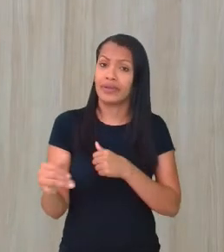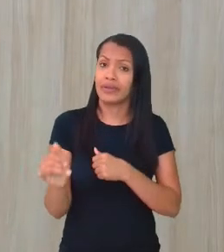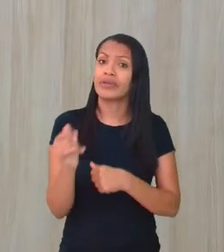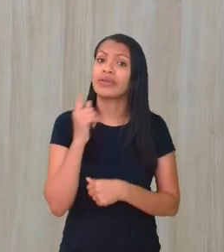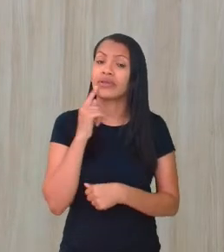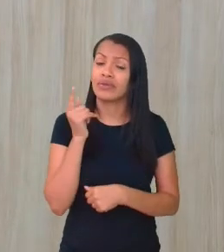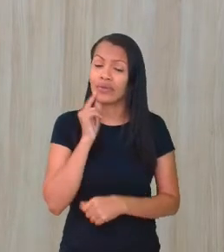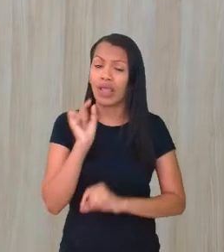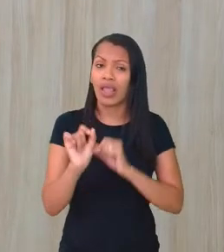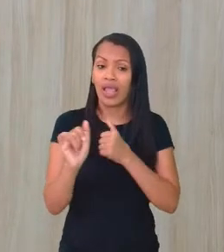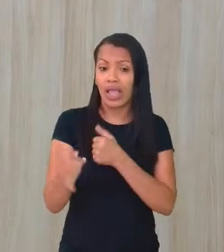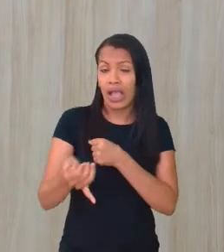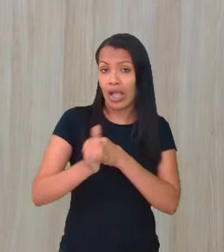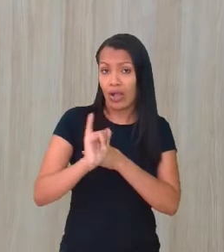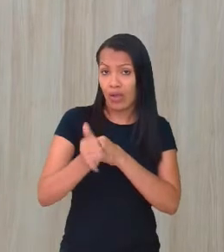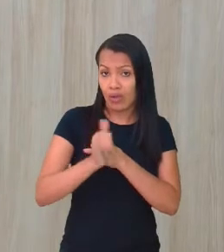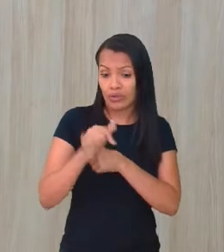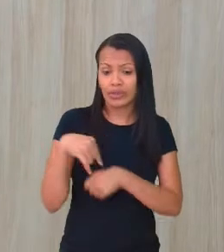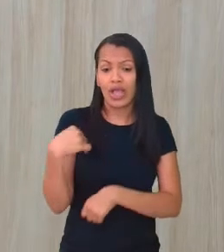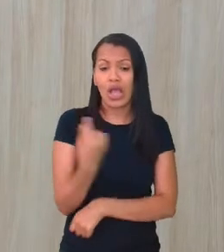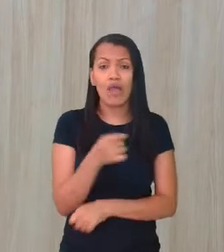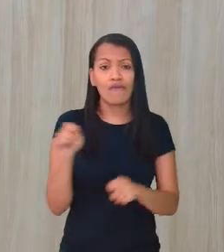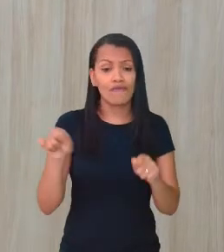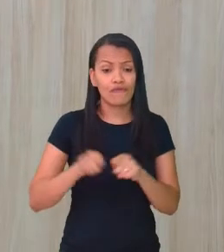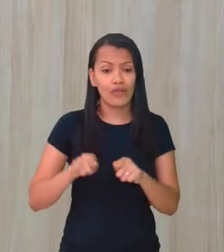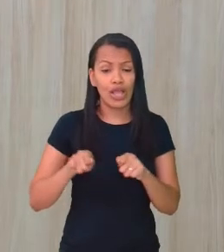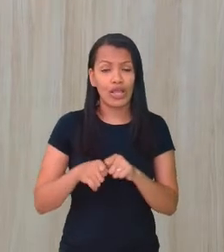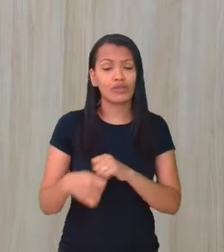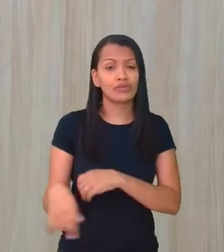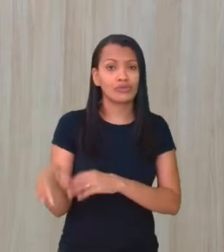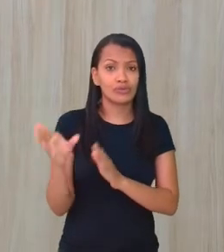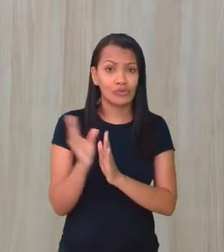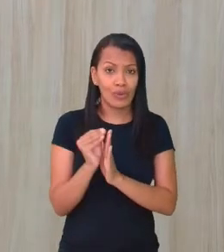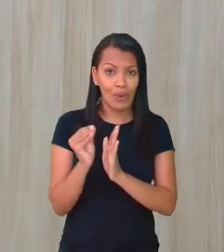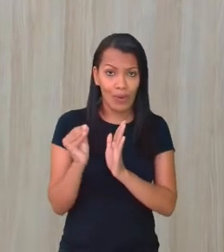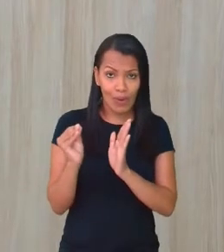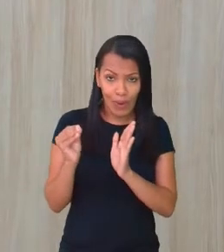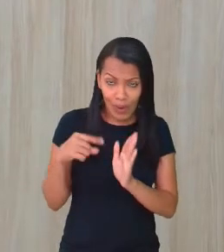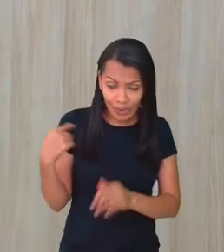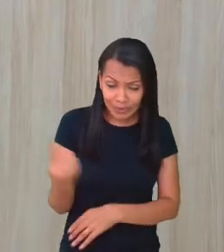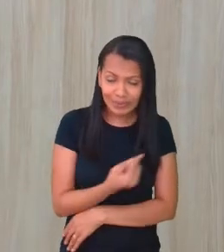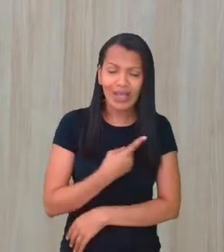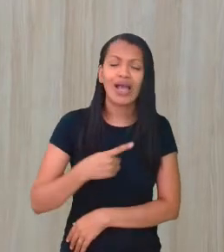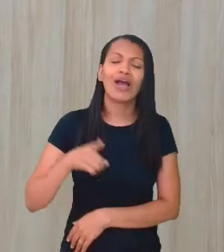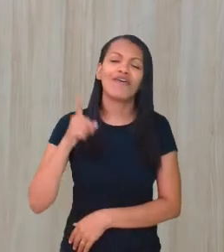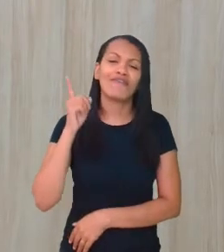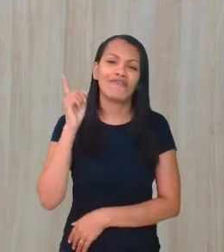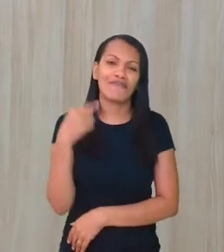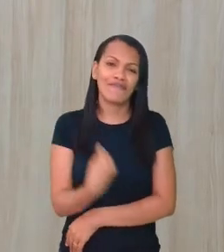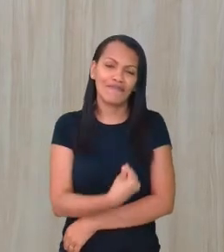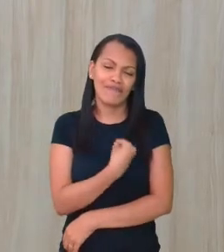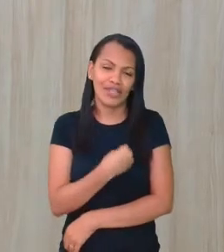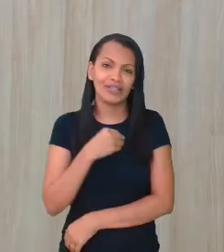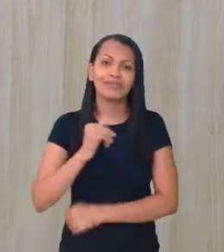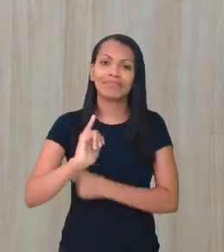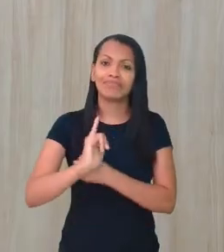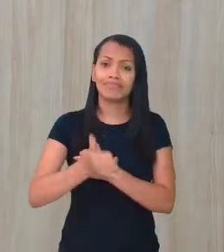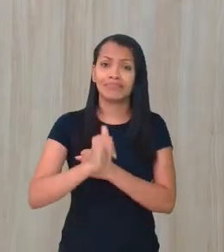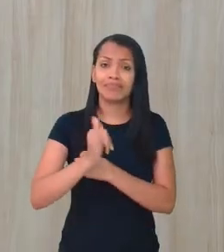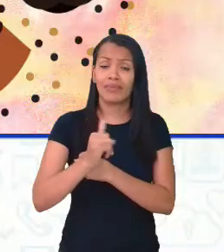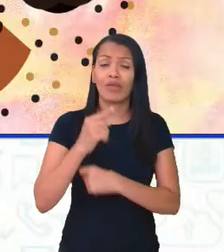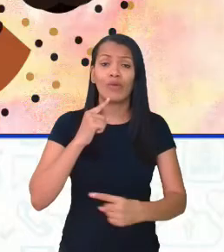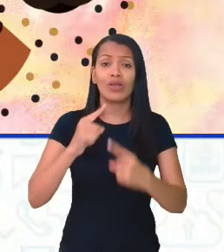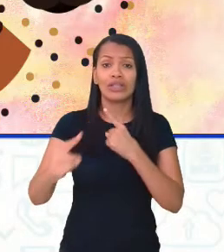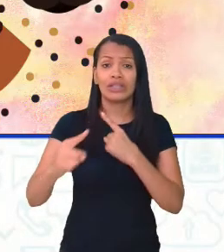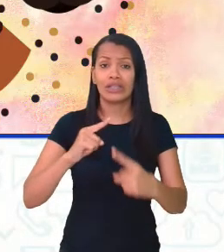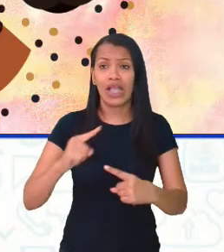com relação ao nosso cotidiano. Então a gente vai ler uma crônicazinha agora, tá? Chamada Um Diálogo, que é uma crônica muito fofinha